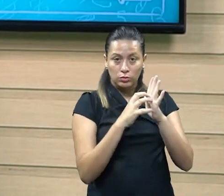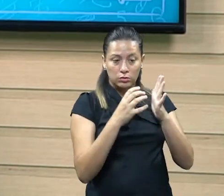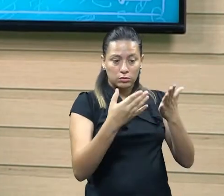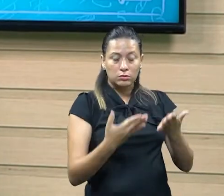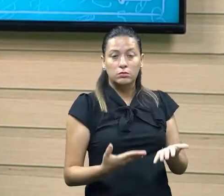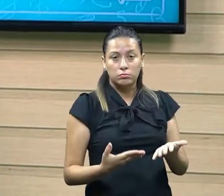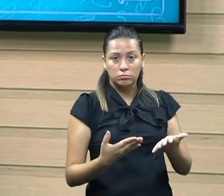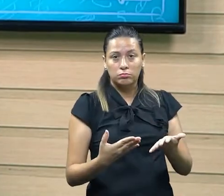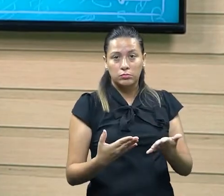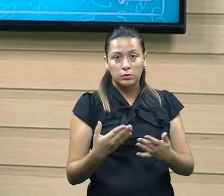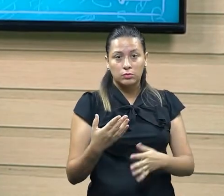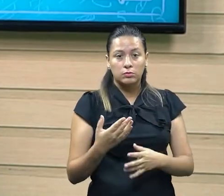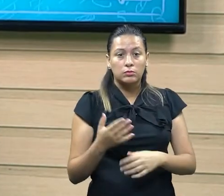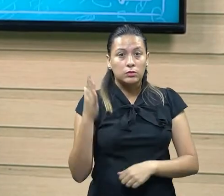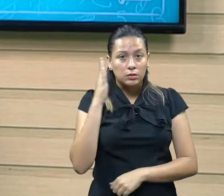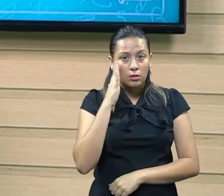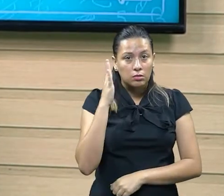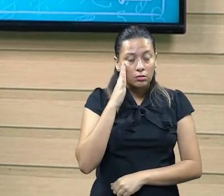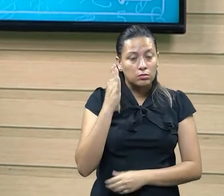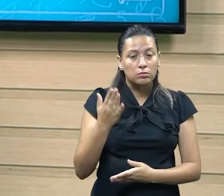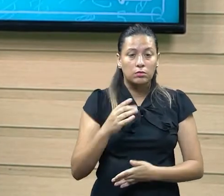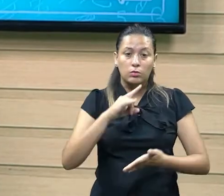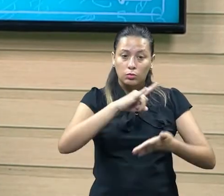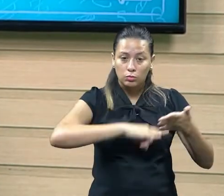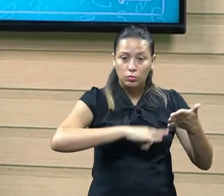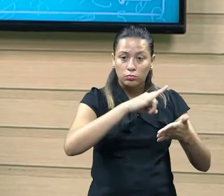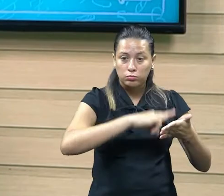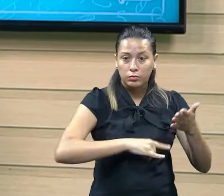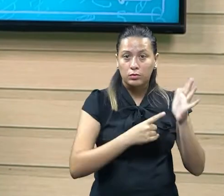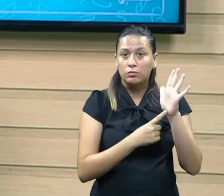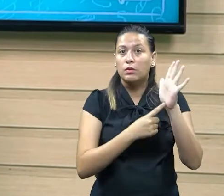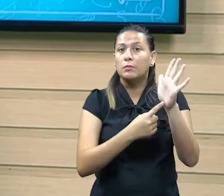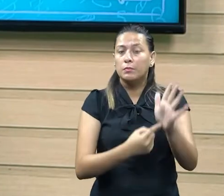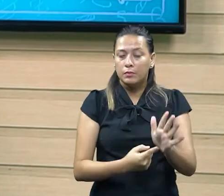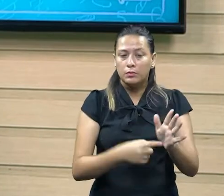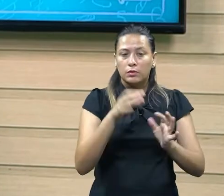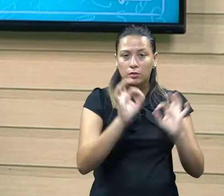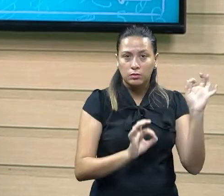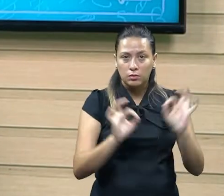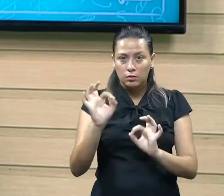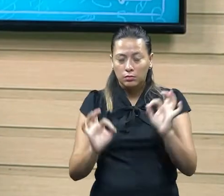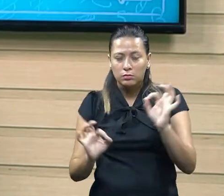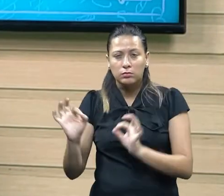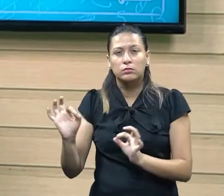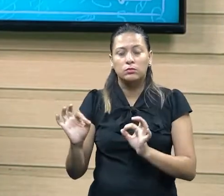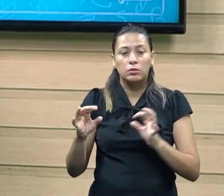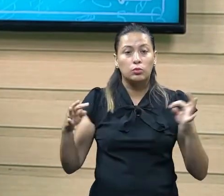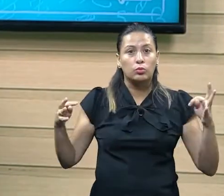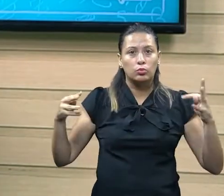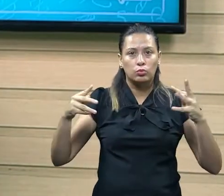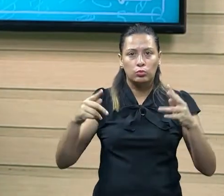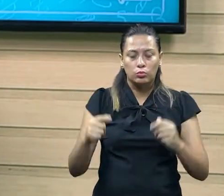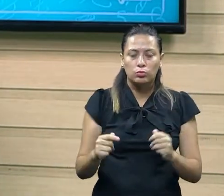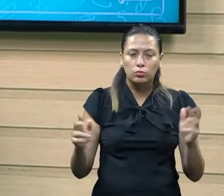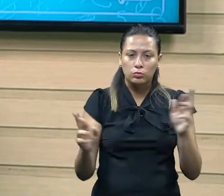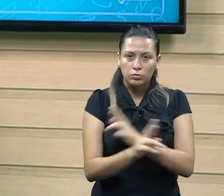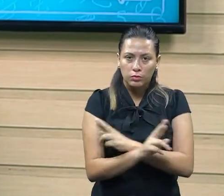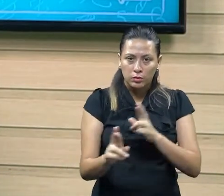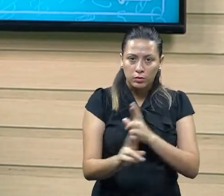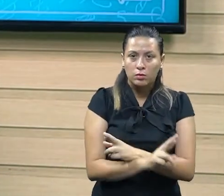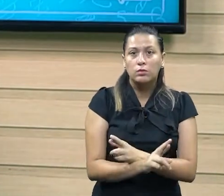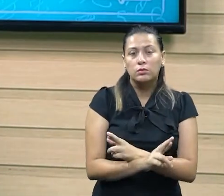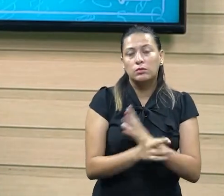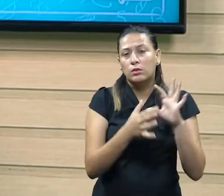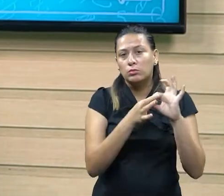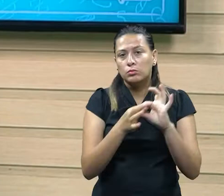identificar essa simbologia. Esse documento ele vai mostrar as instalações, as condições, tudo que tiver